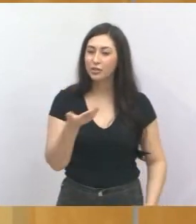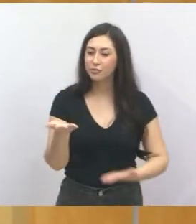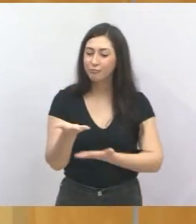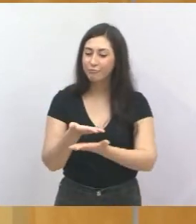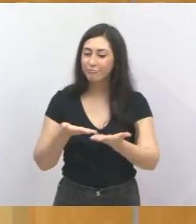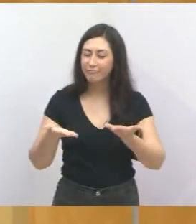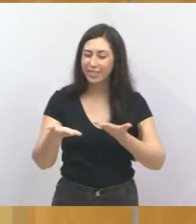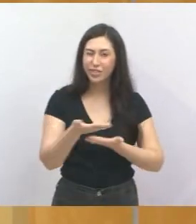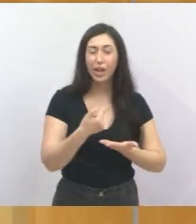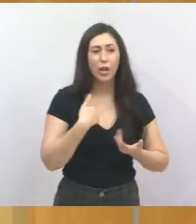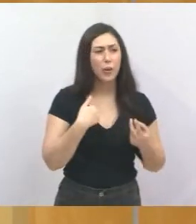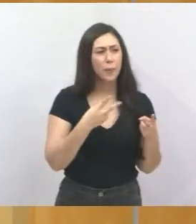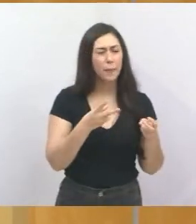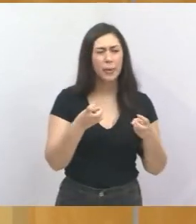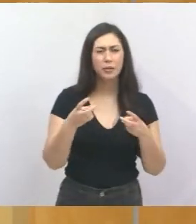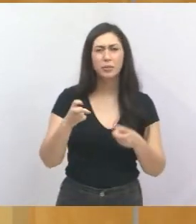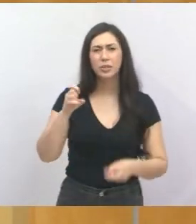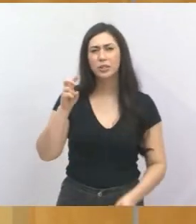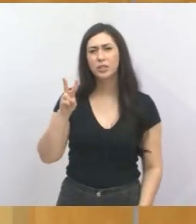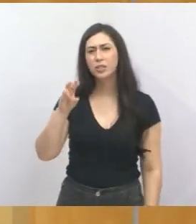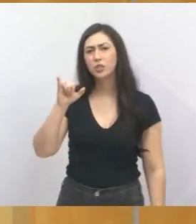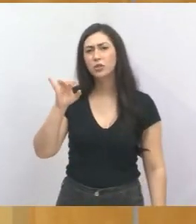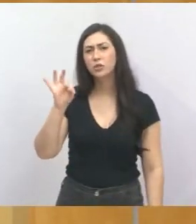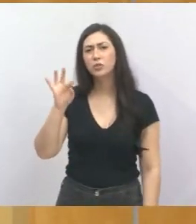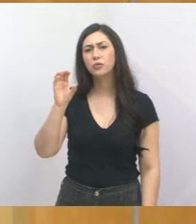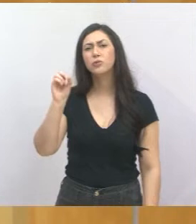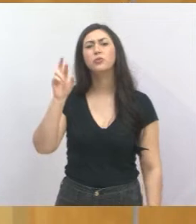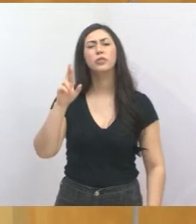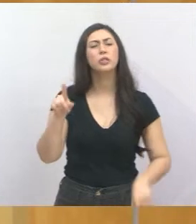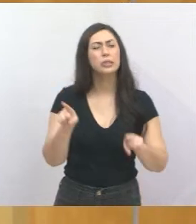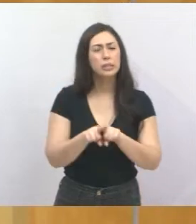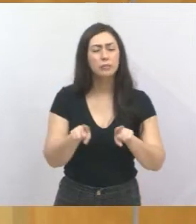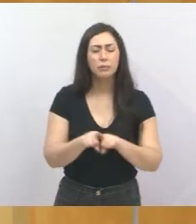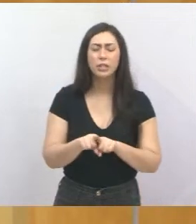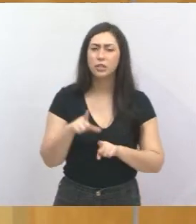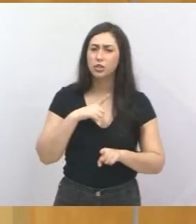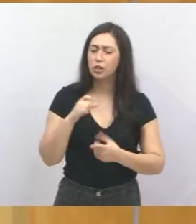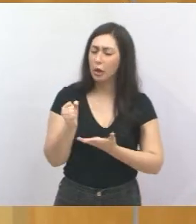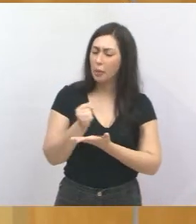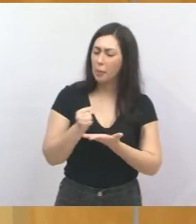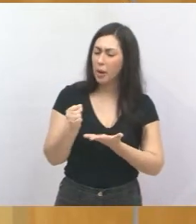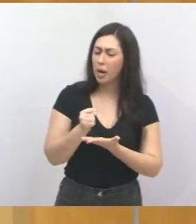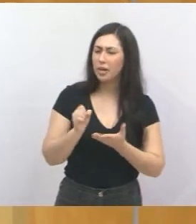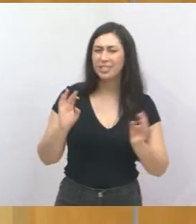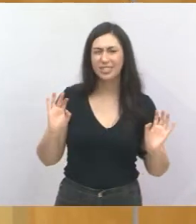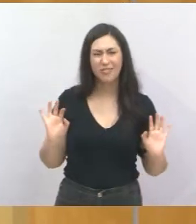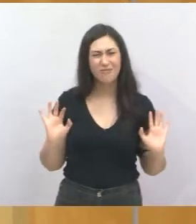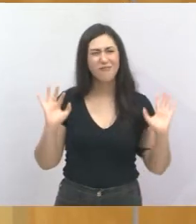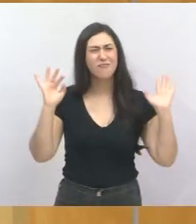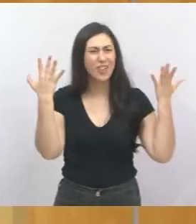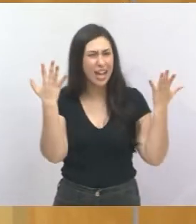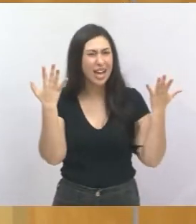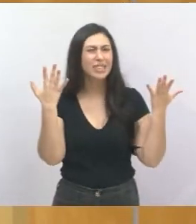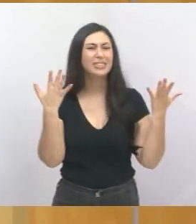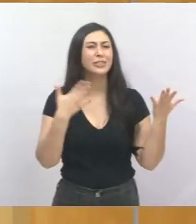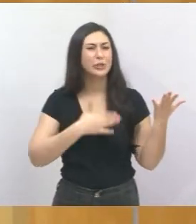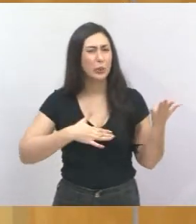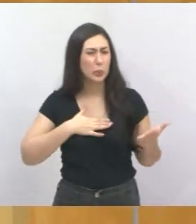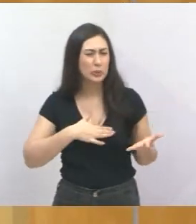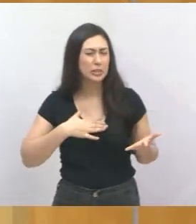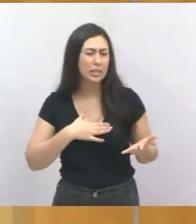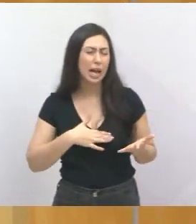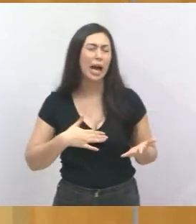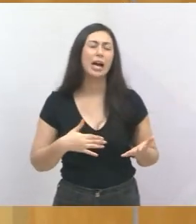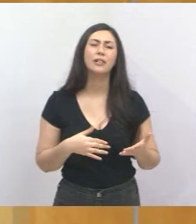E eu vi que o seu Vitor também carregava isso como valores e princípios. Ele gostava de confraternizações, gostava de festas,